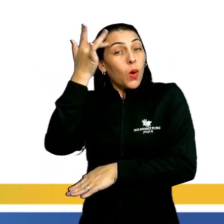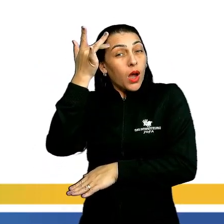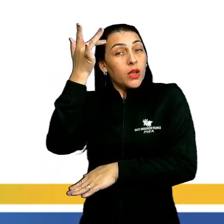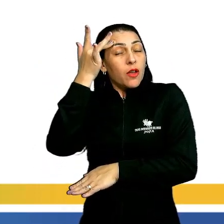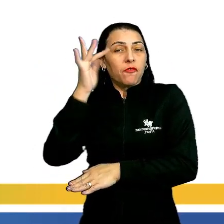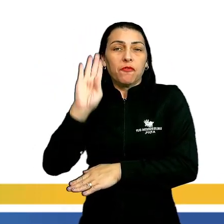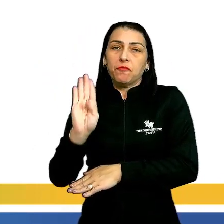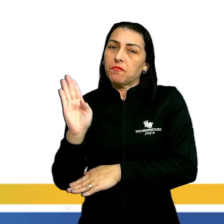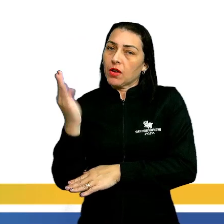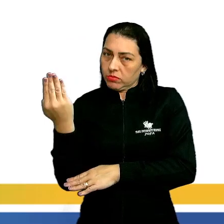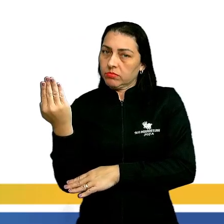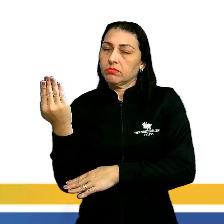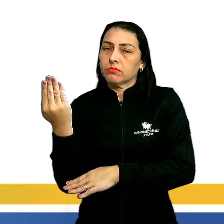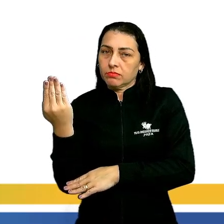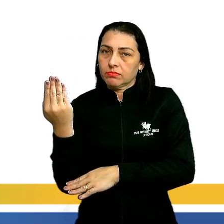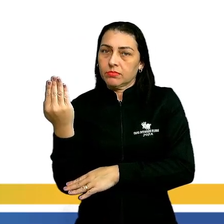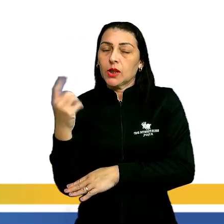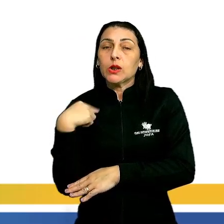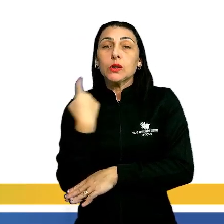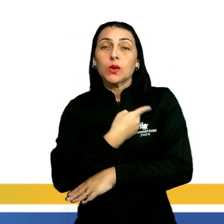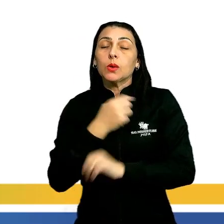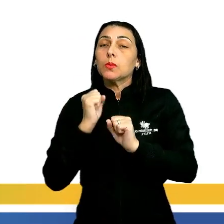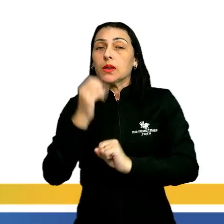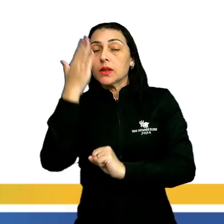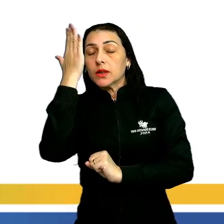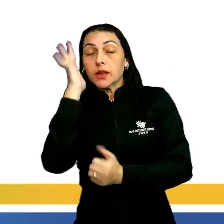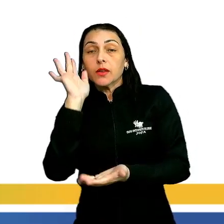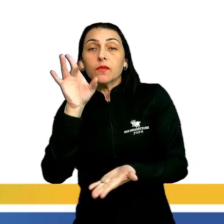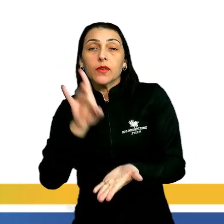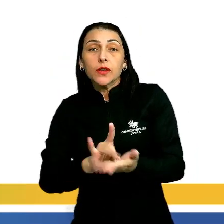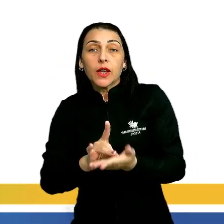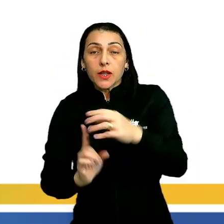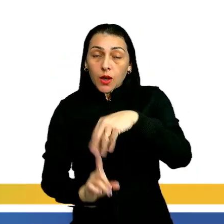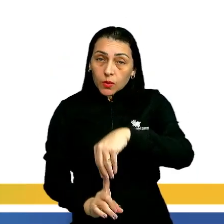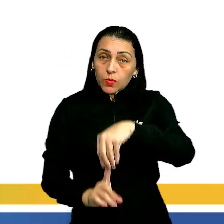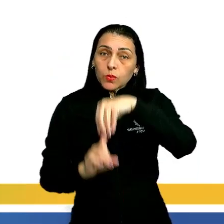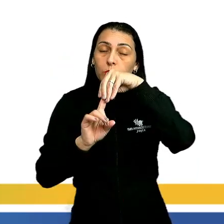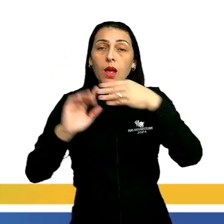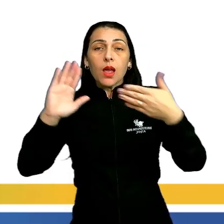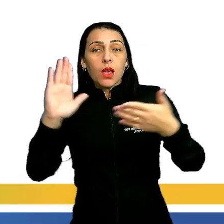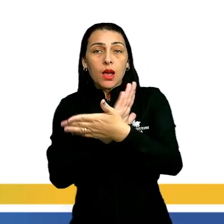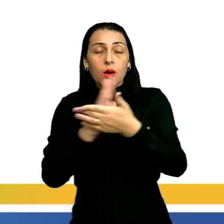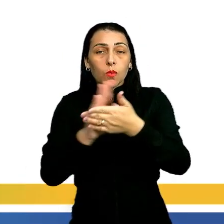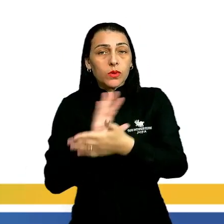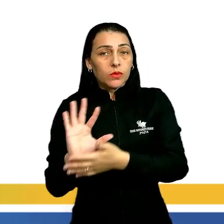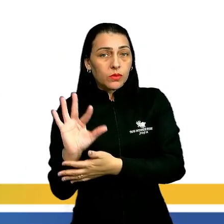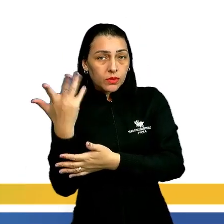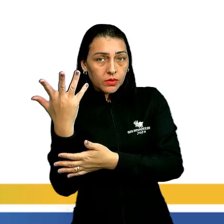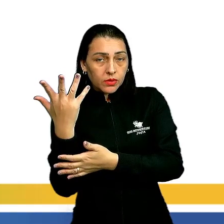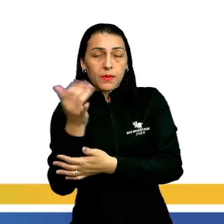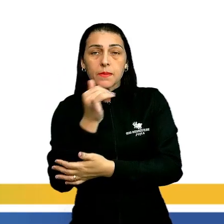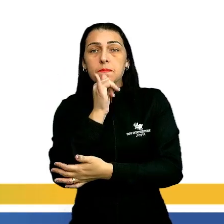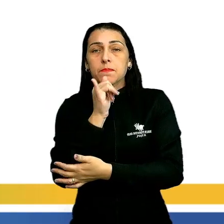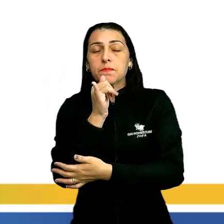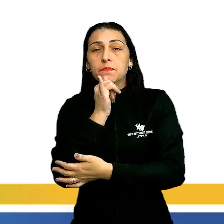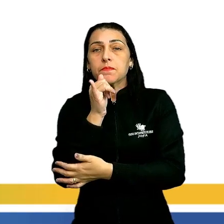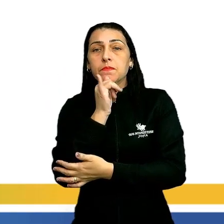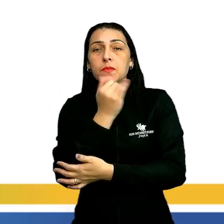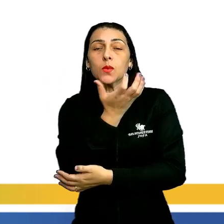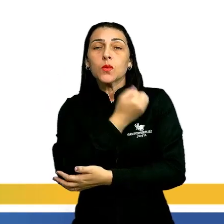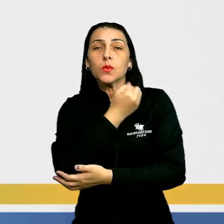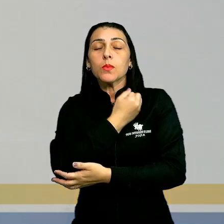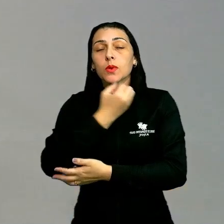parcialmente falsa. É claro que nós podemos entender que a verdade é uma só em algumas situações. Por exemplo, nos